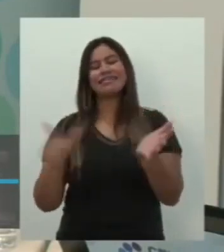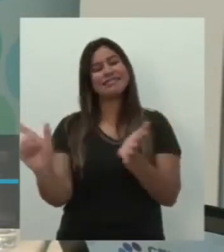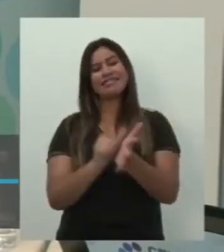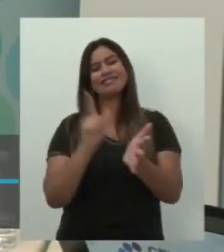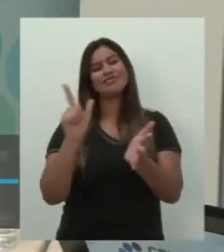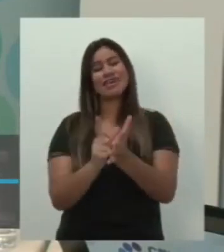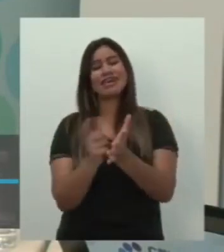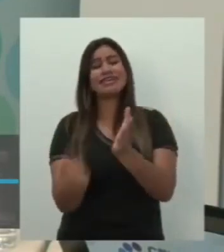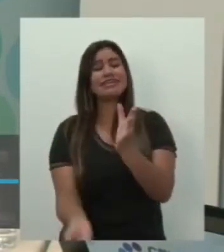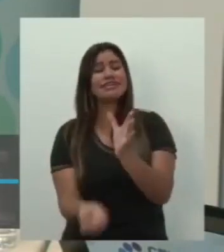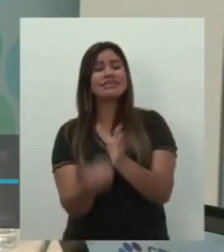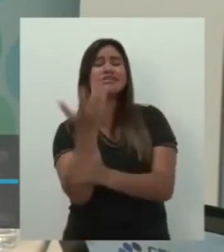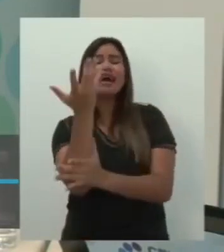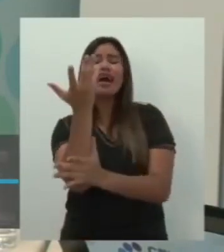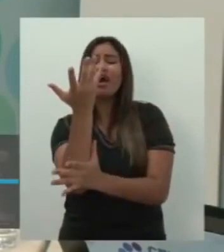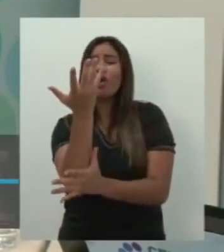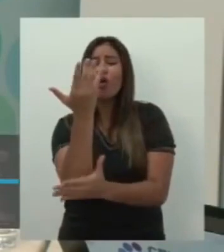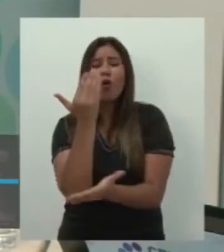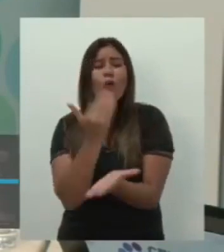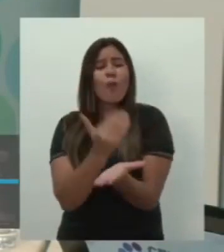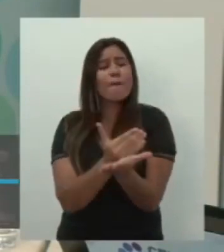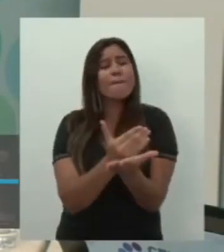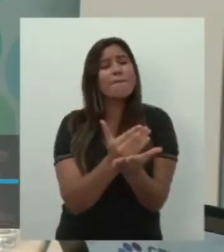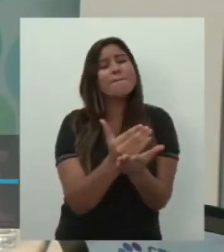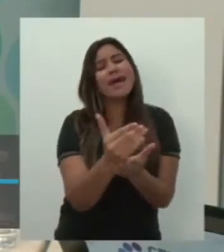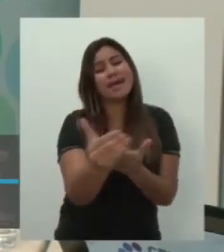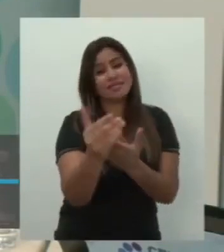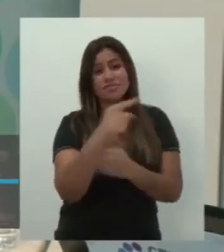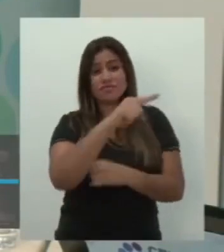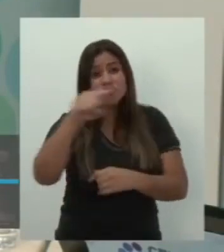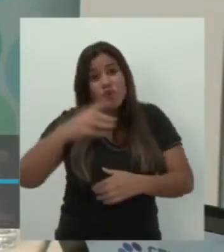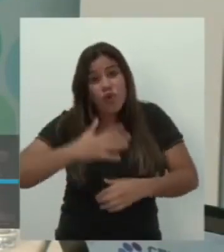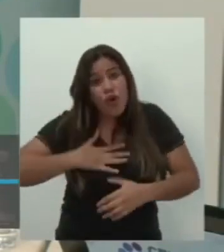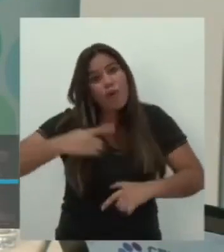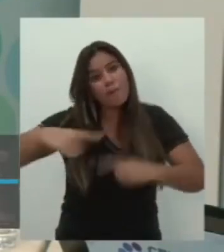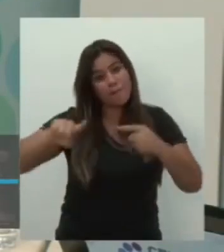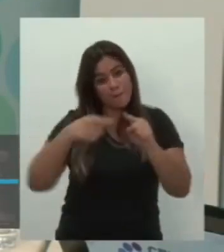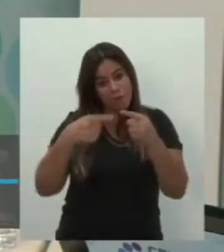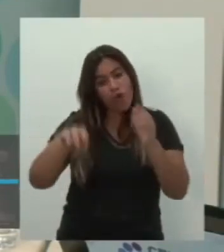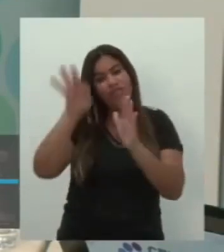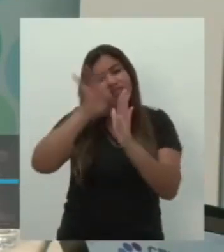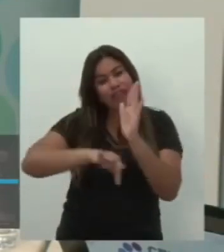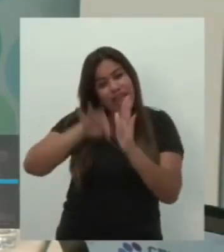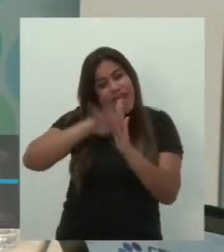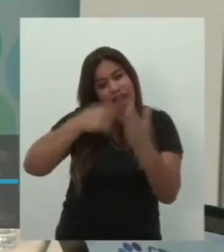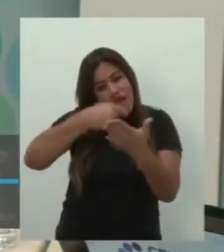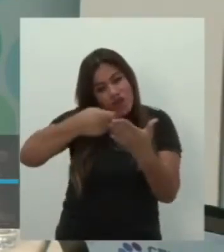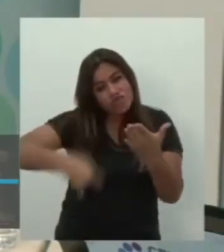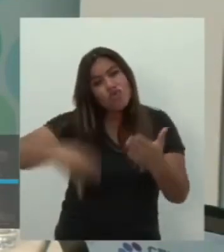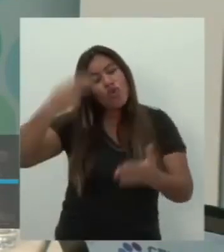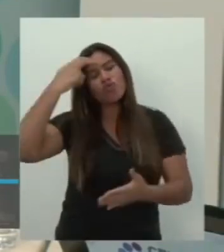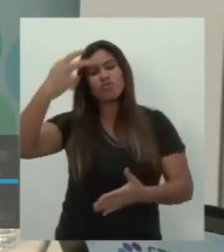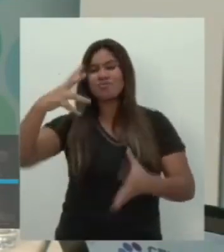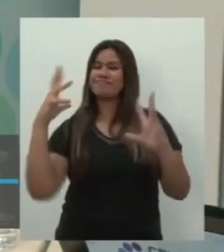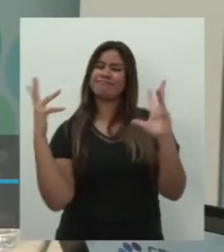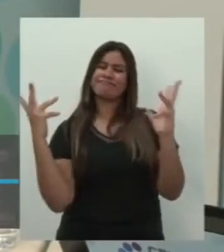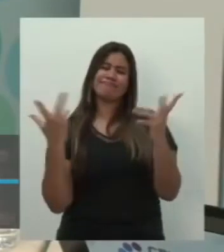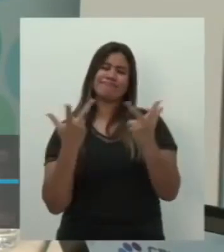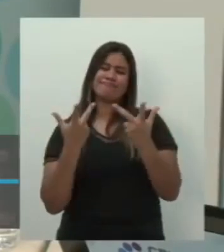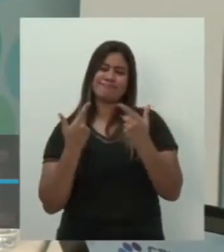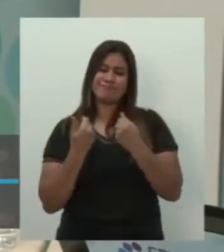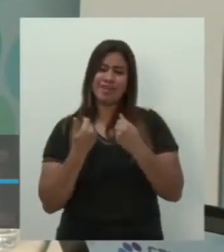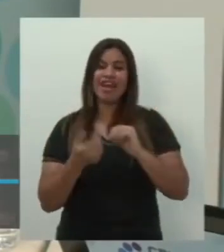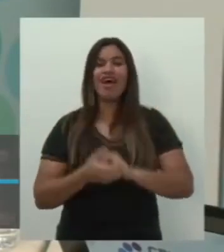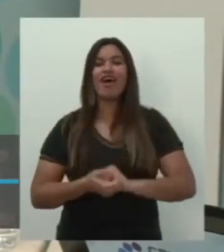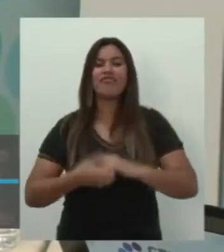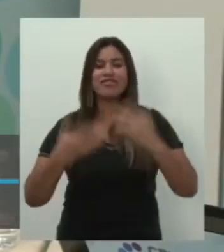a literatura dando os primeiros passos. Para quem gosta de música, para quem gosta de texto, para quem gosta de cultura, isso é maravilhoso. E olha que eu falei, para